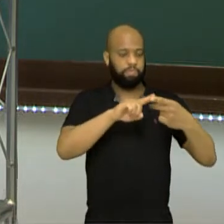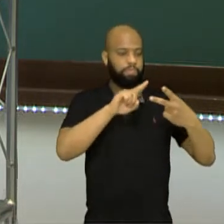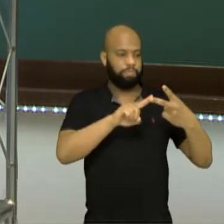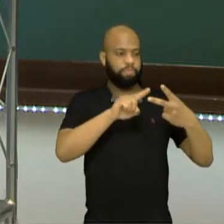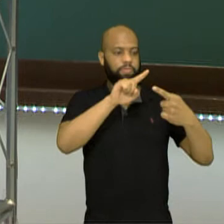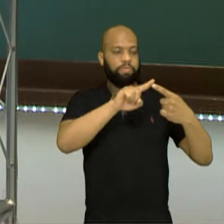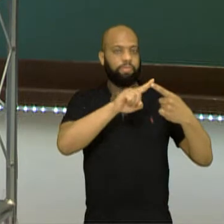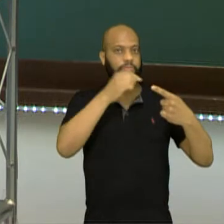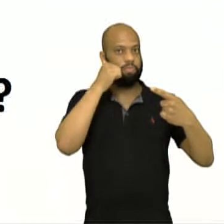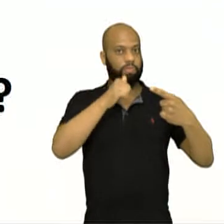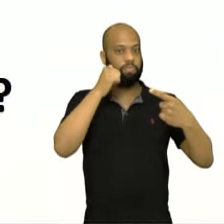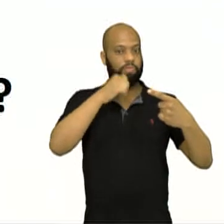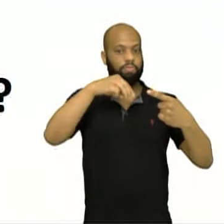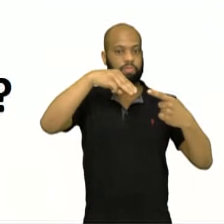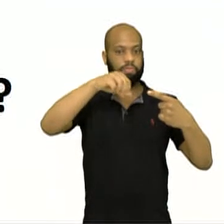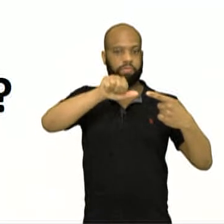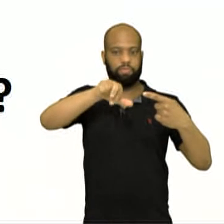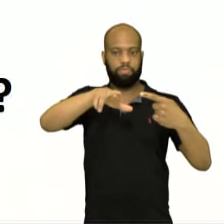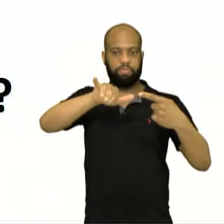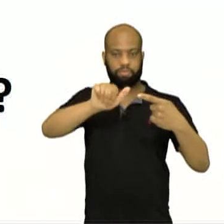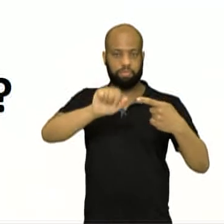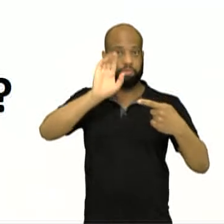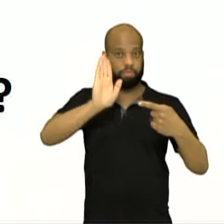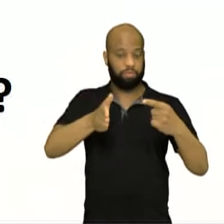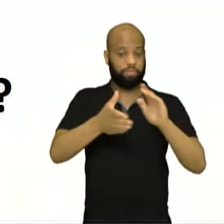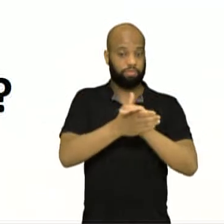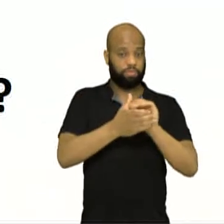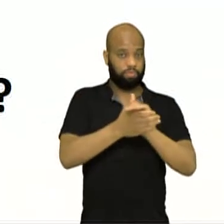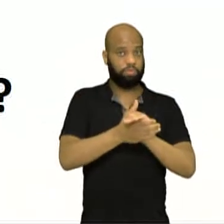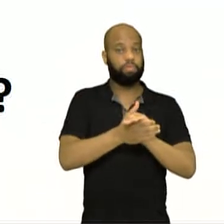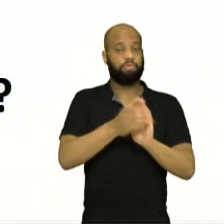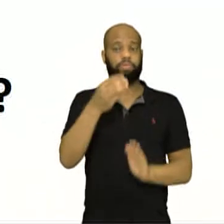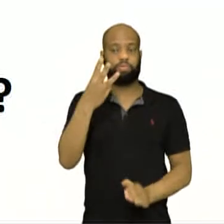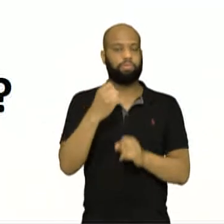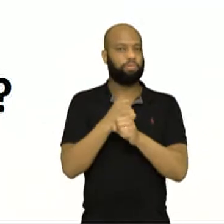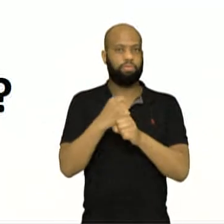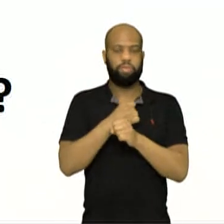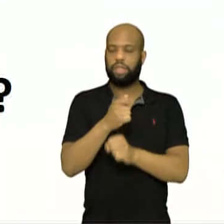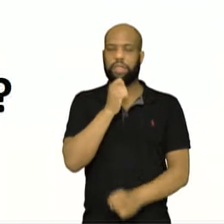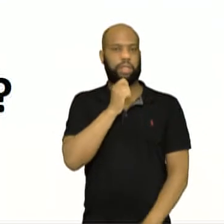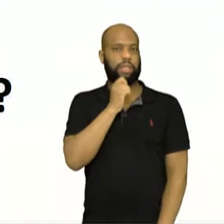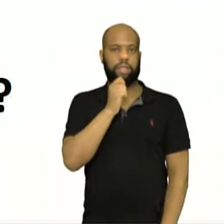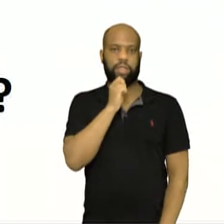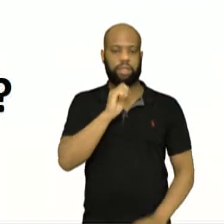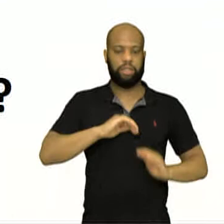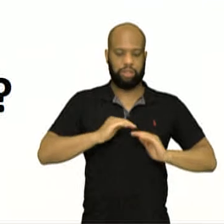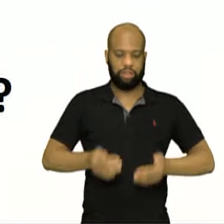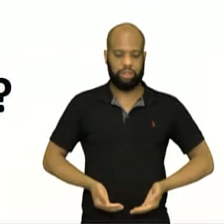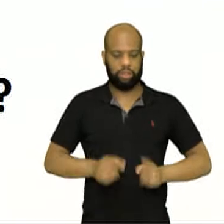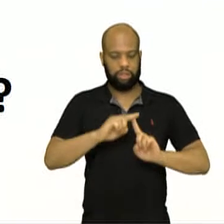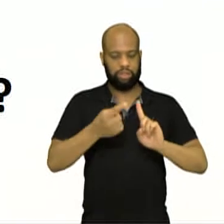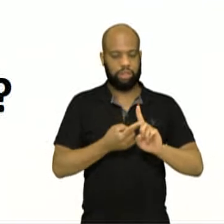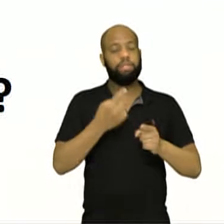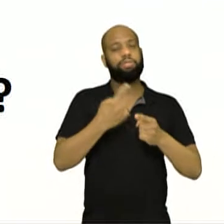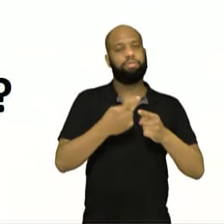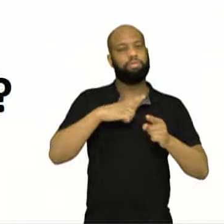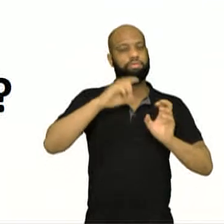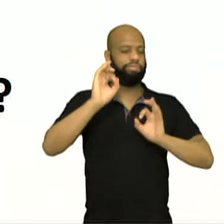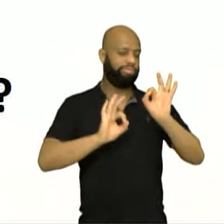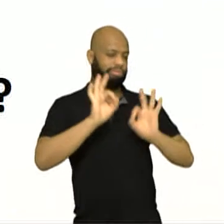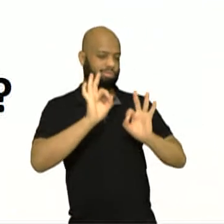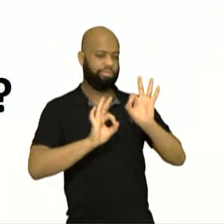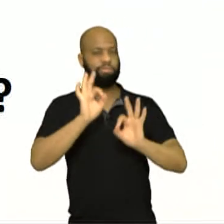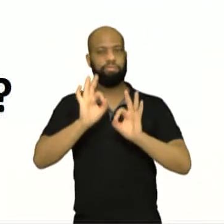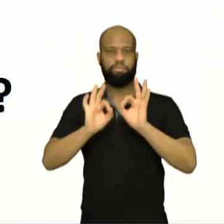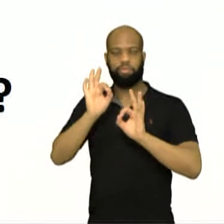começando com a Maria. Ela já era casada há 3 anos e até então ela não tinha engravidado devido ao seu planejamento familiar. Decidiu ali